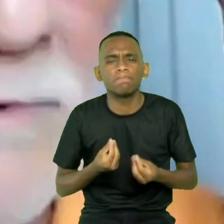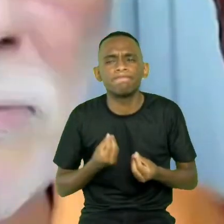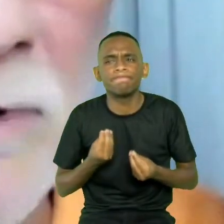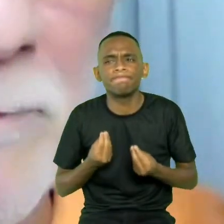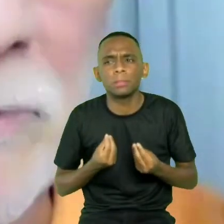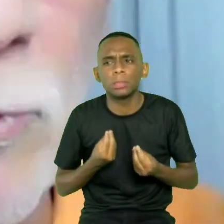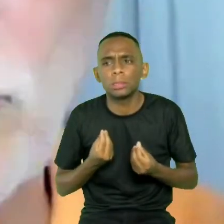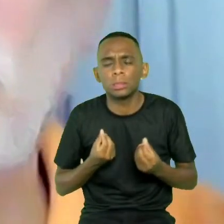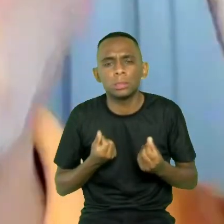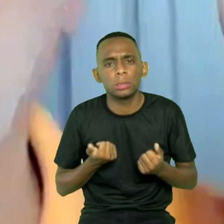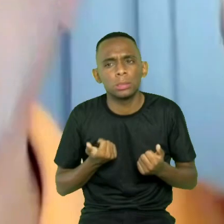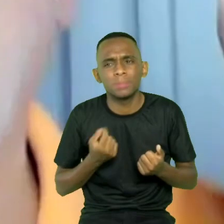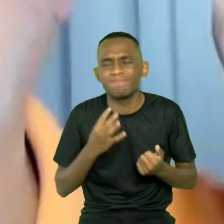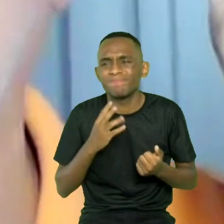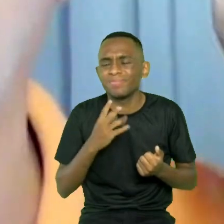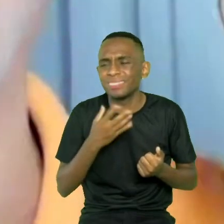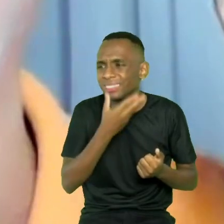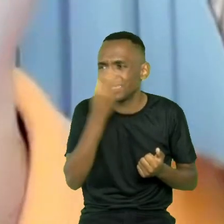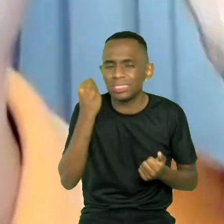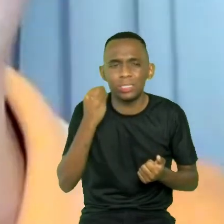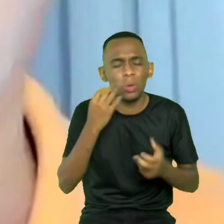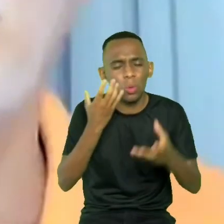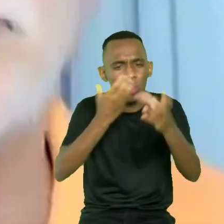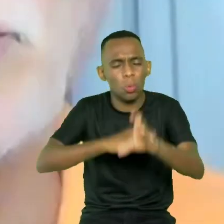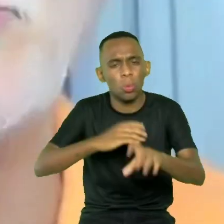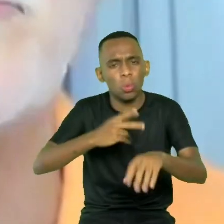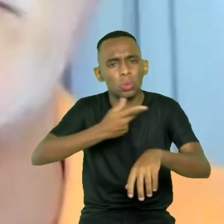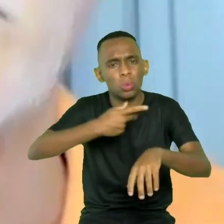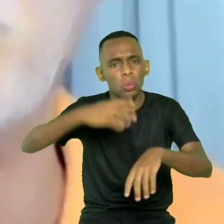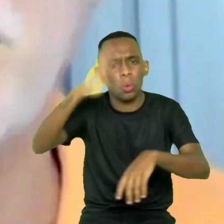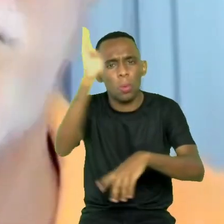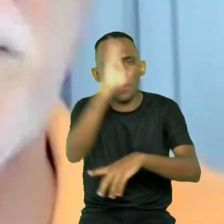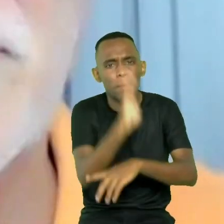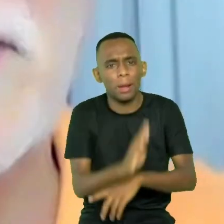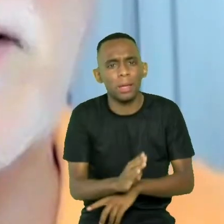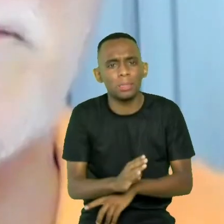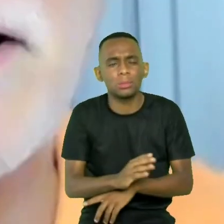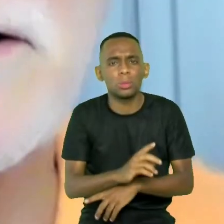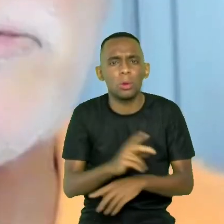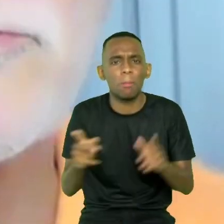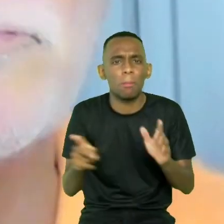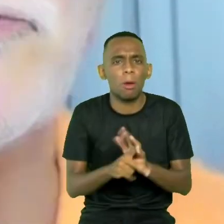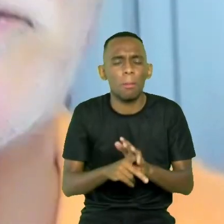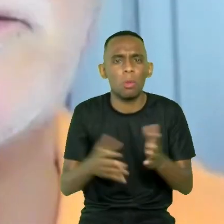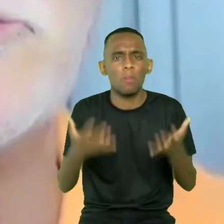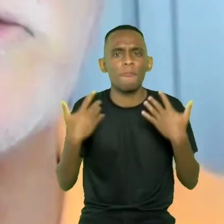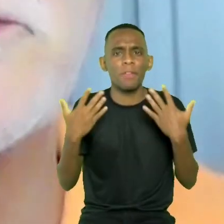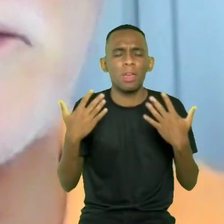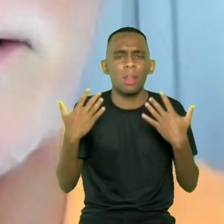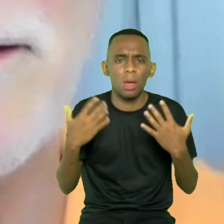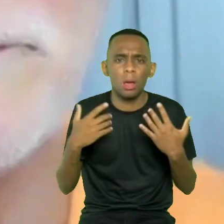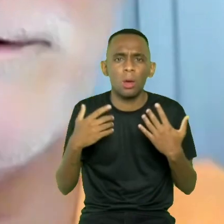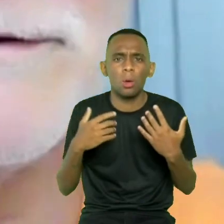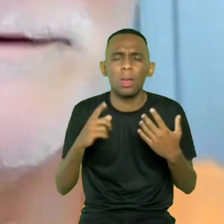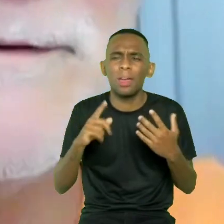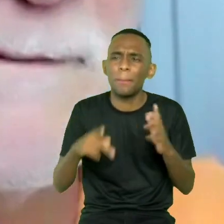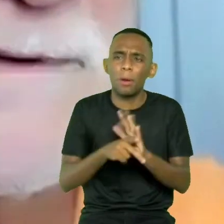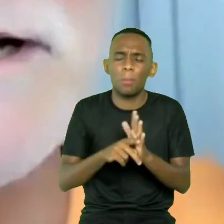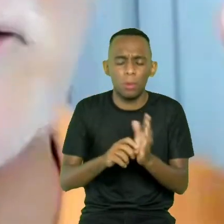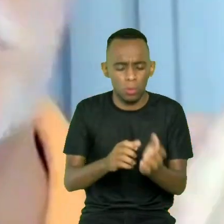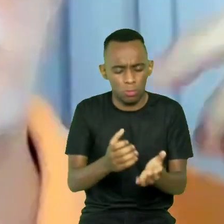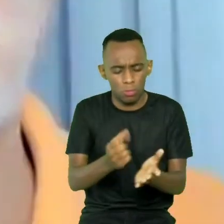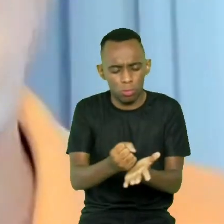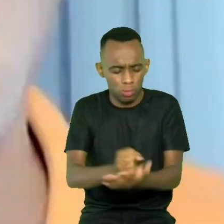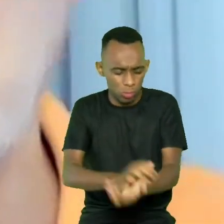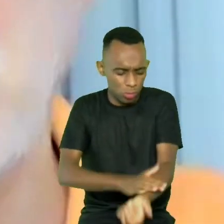acho que, eu não lembro, concurso nacional, eu sei que chamava Sol de Verão, que era a marca de um bronzeador que tinha na época,